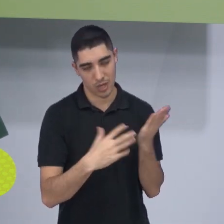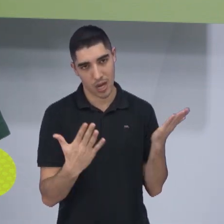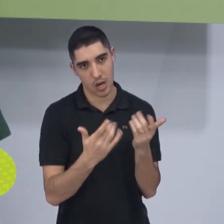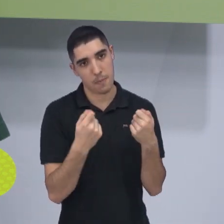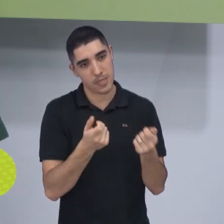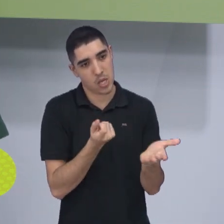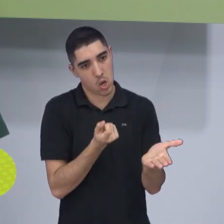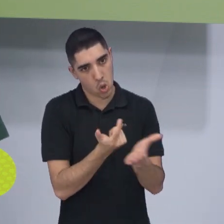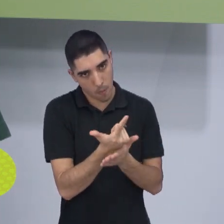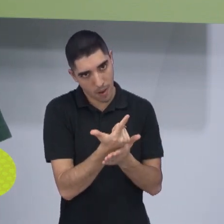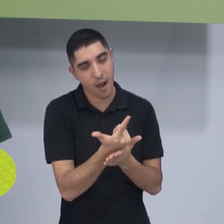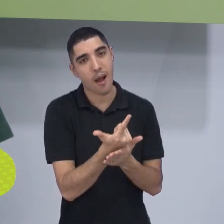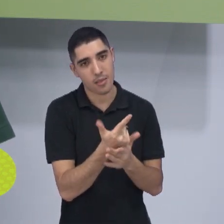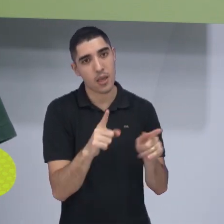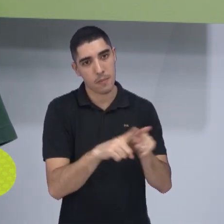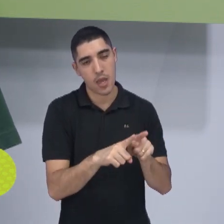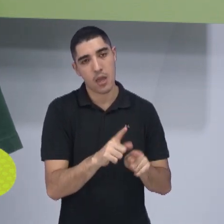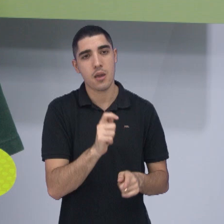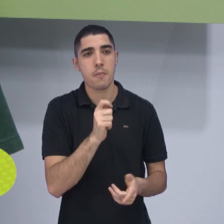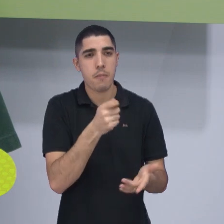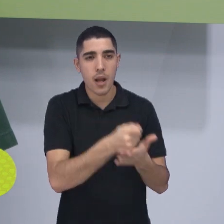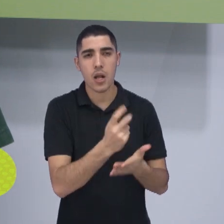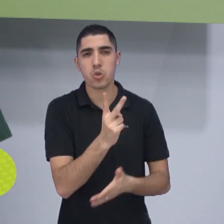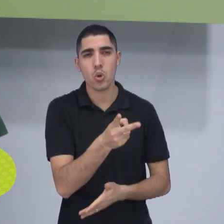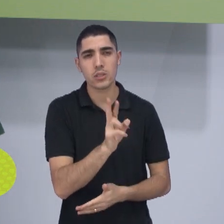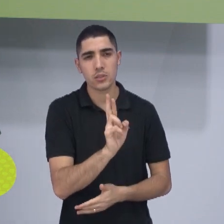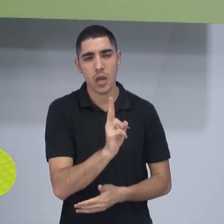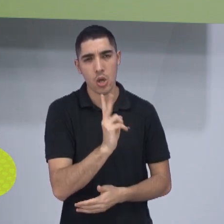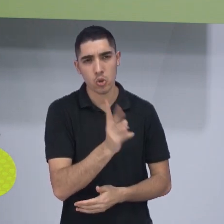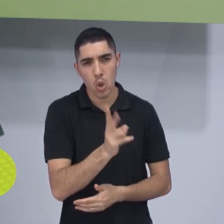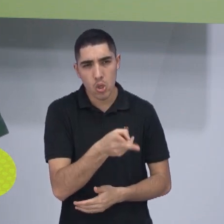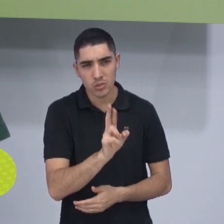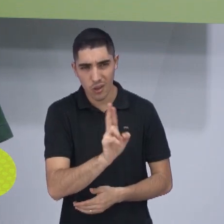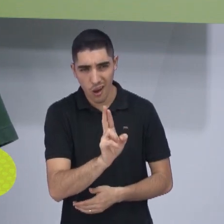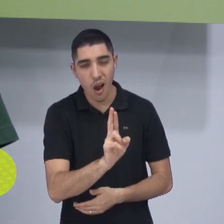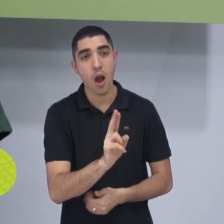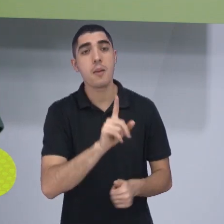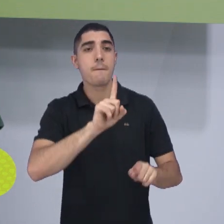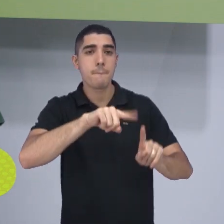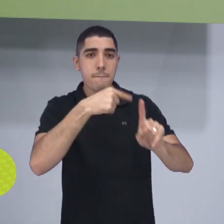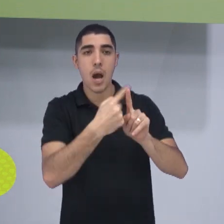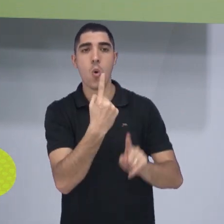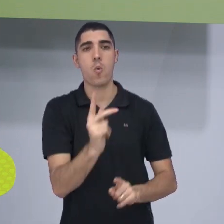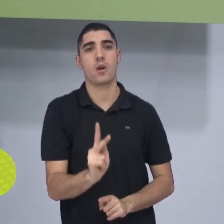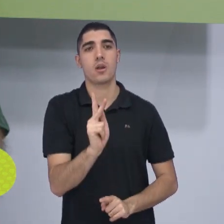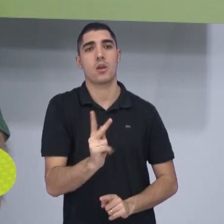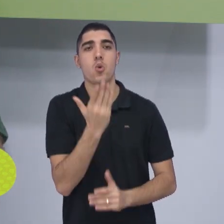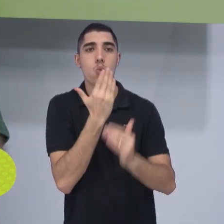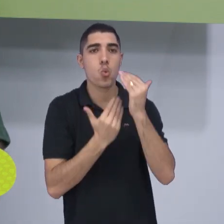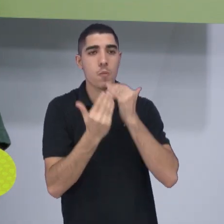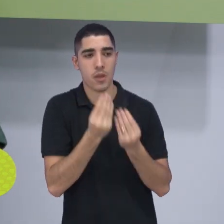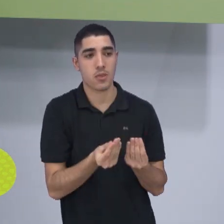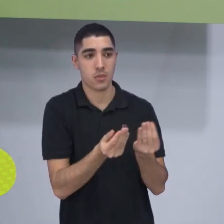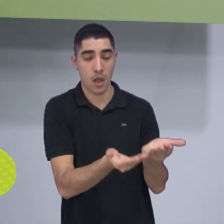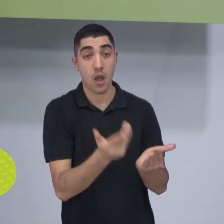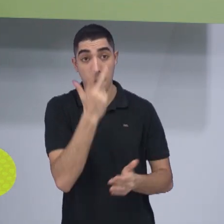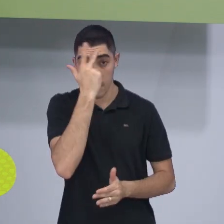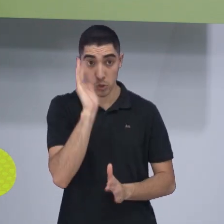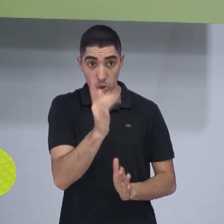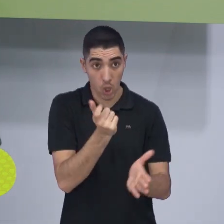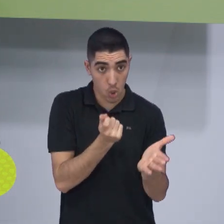ingresso é solidário, é R$2 mais 1 quilo de alimento para quem for. Quem já pagou o ingresso tem um esquema de receber o e-mail